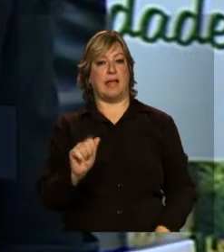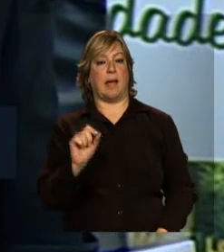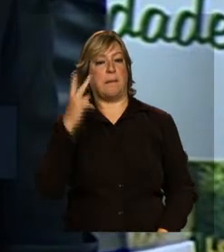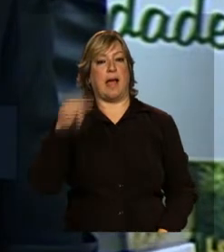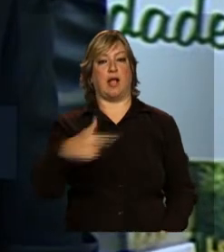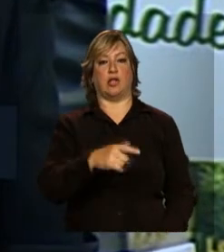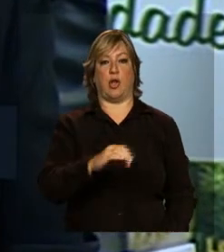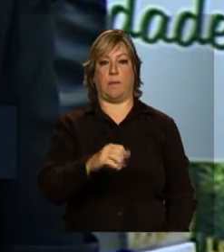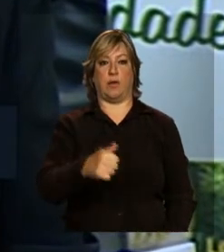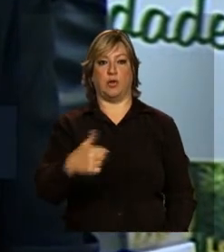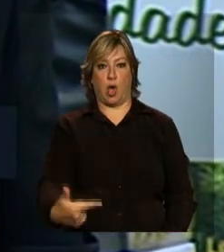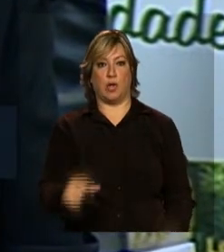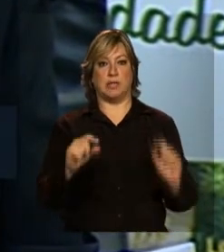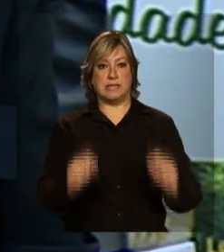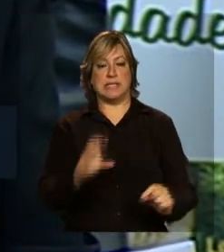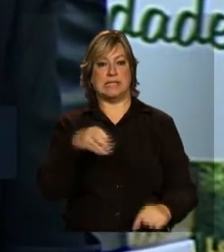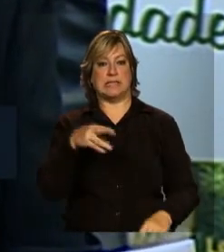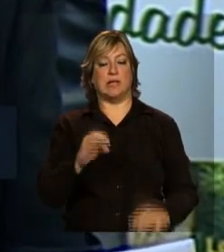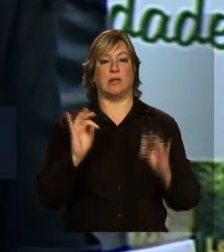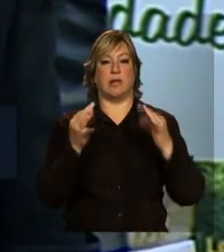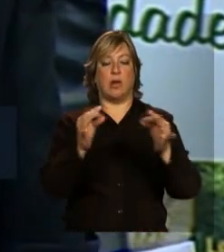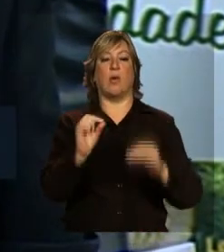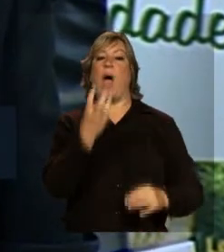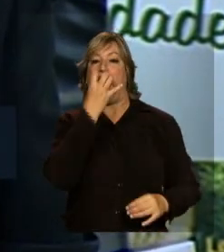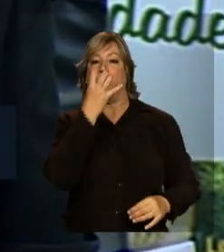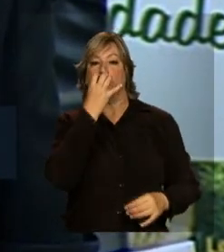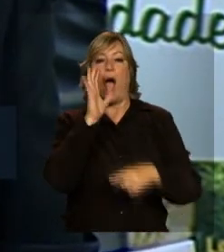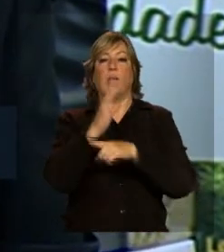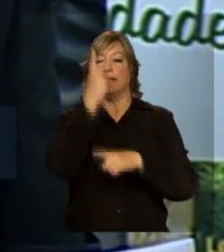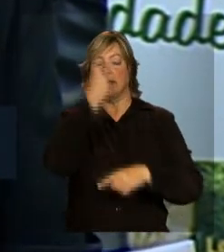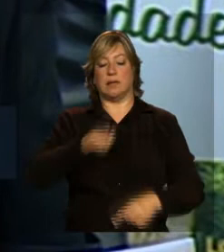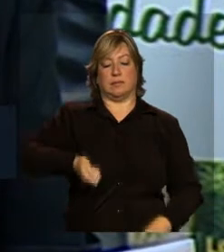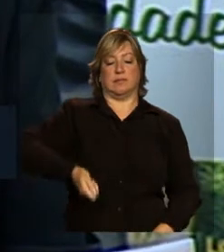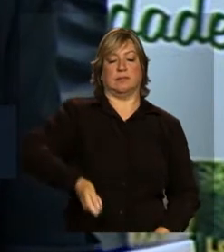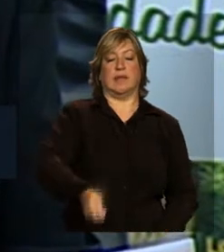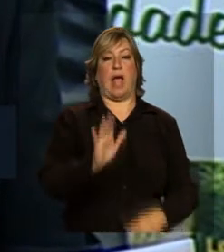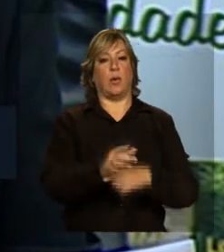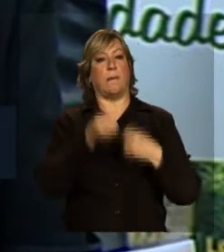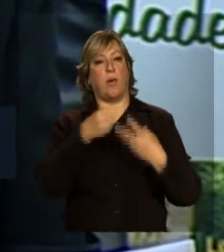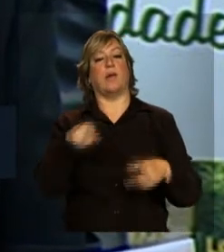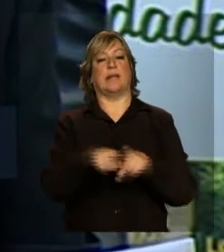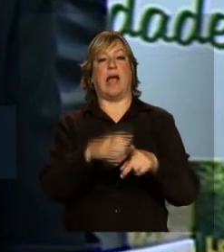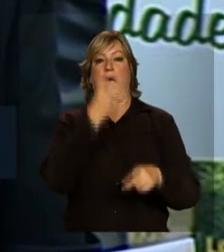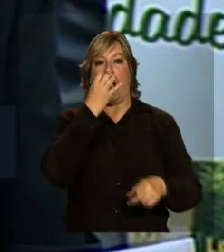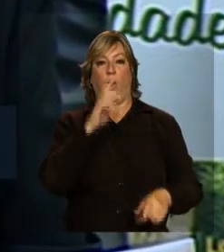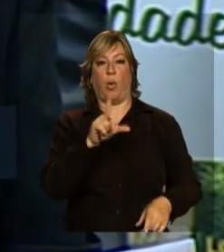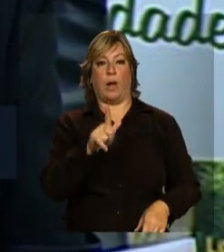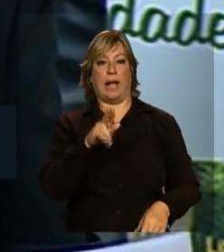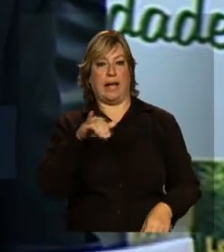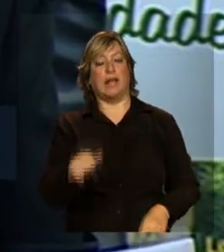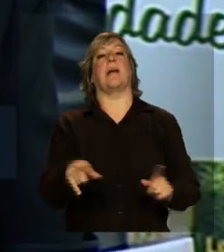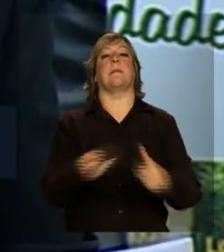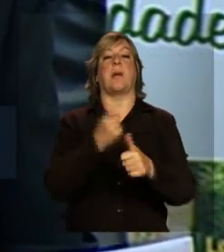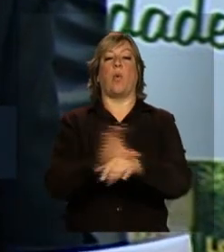para 2012, nos Centros Tecnológicos de Cães Guias, era termos o início das aulas, o primeiro curso, e